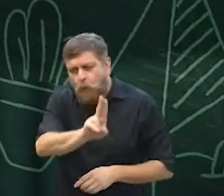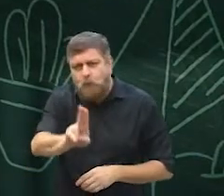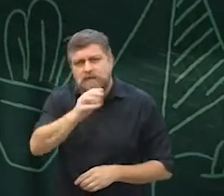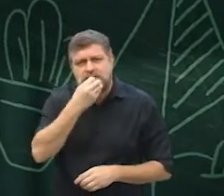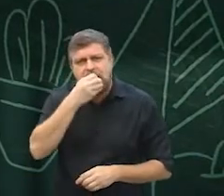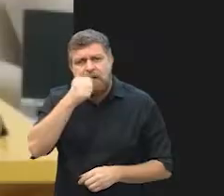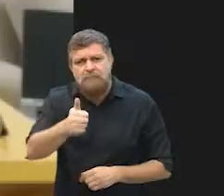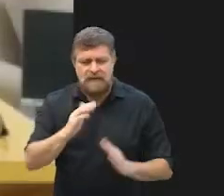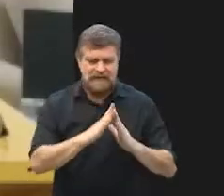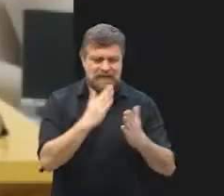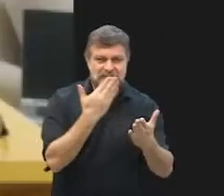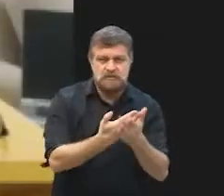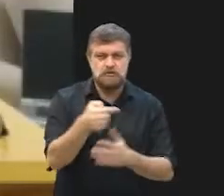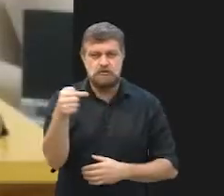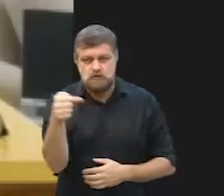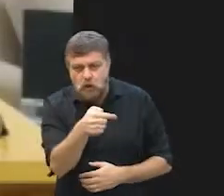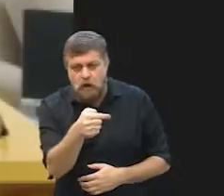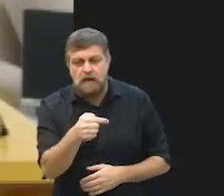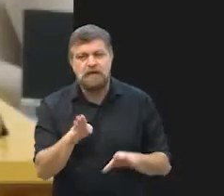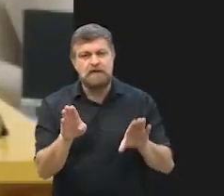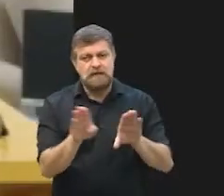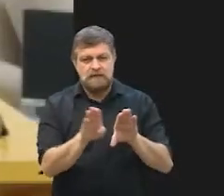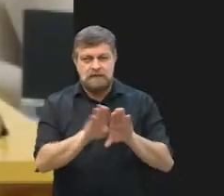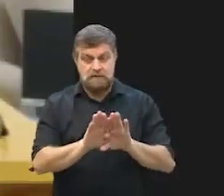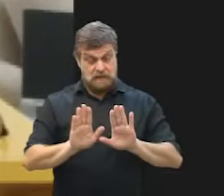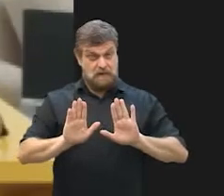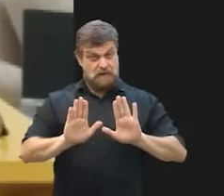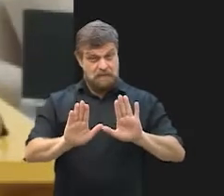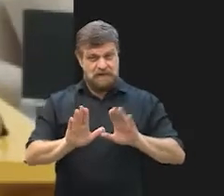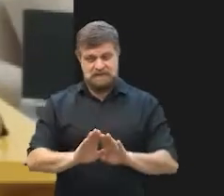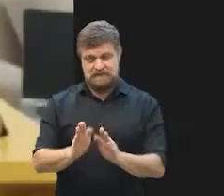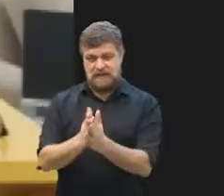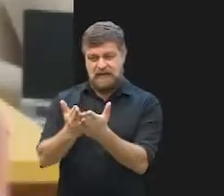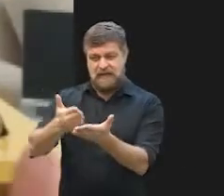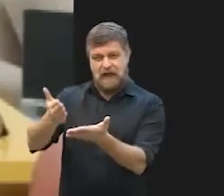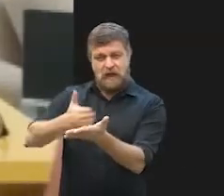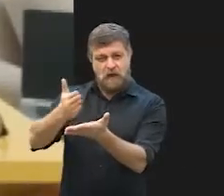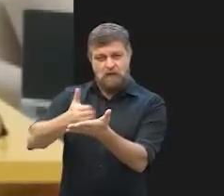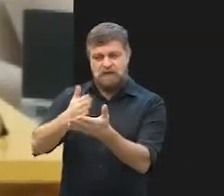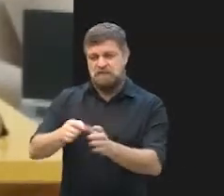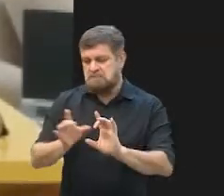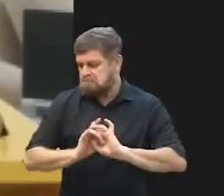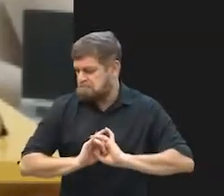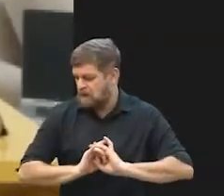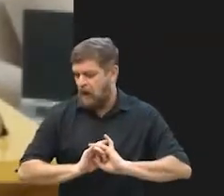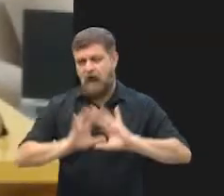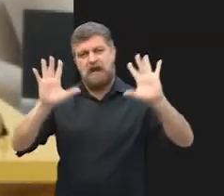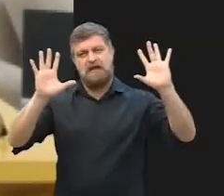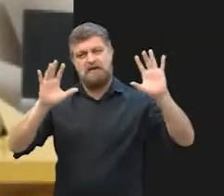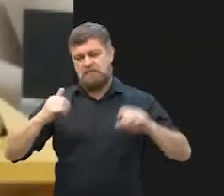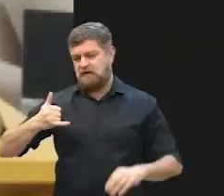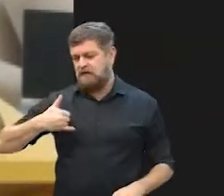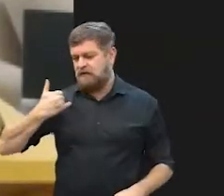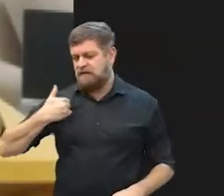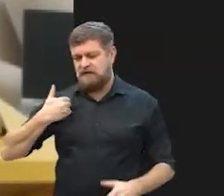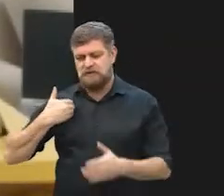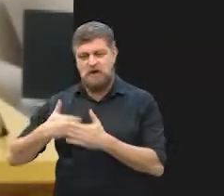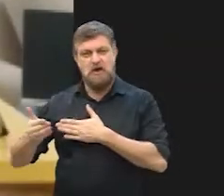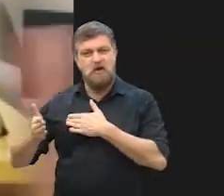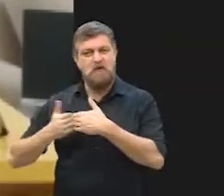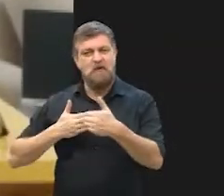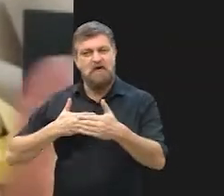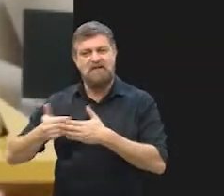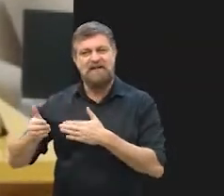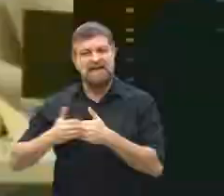pelas escolas, muito bem usado pelas escolas, mas ele é um livro livre, digamos assim, né? Qualquer idade, qualquer público,